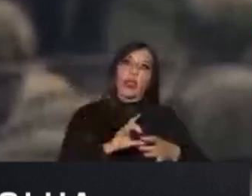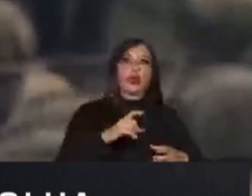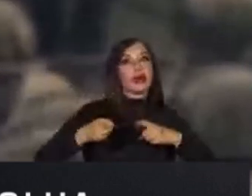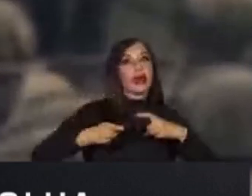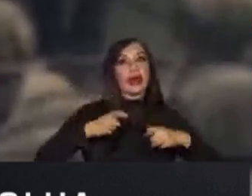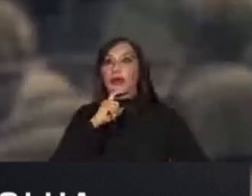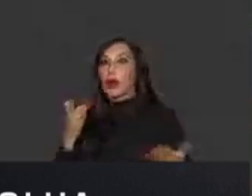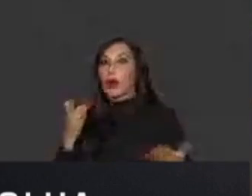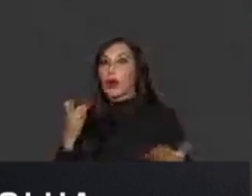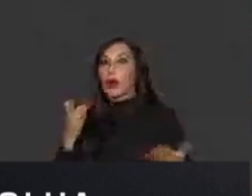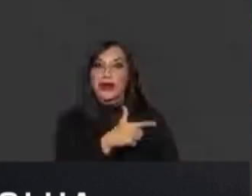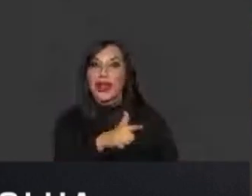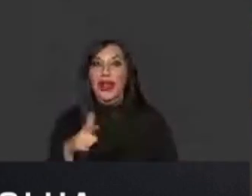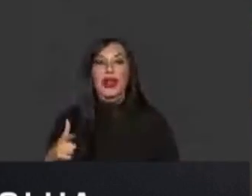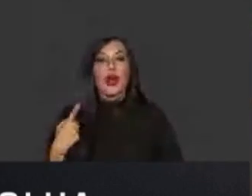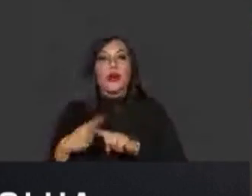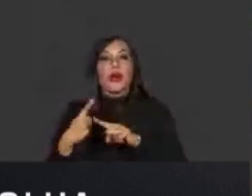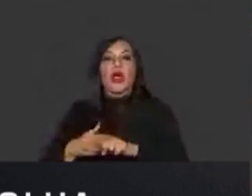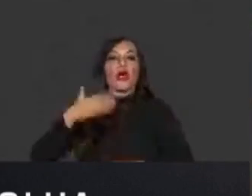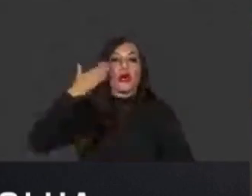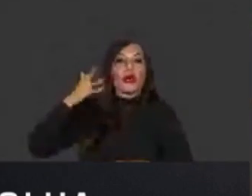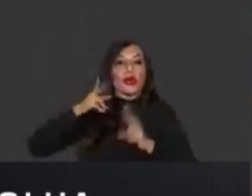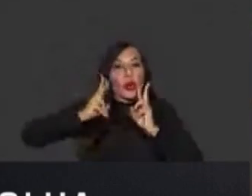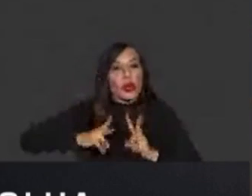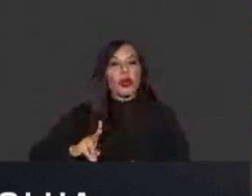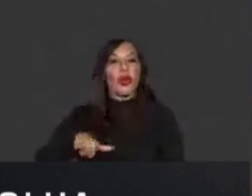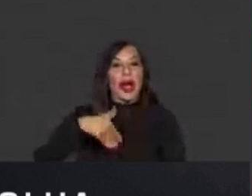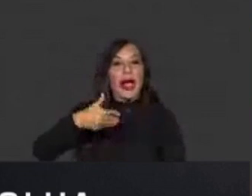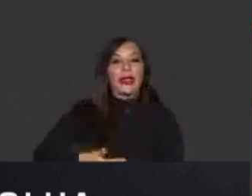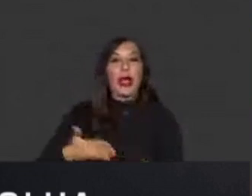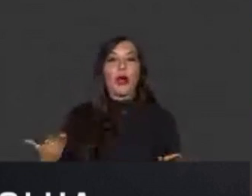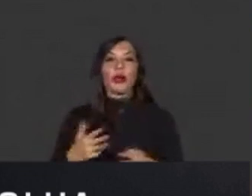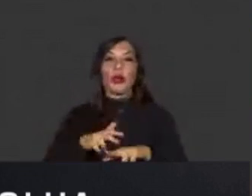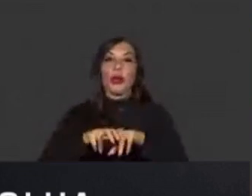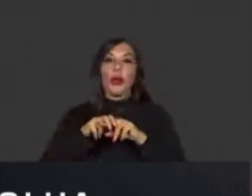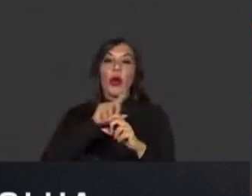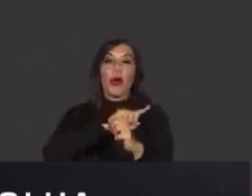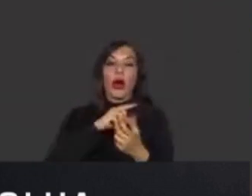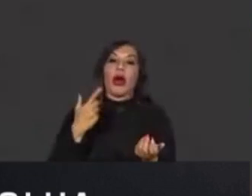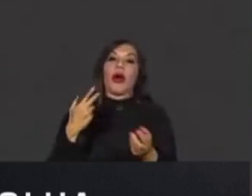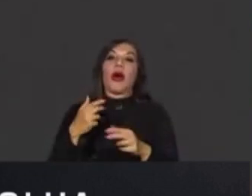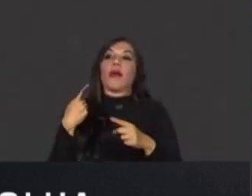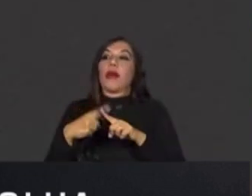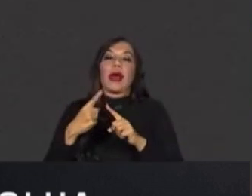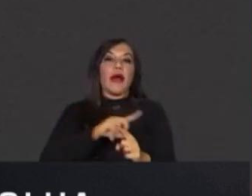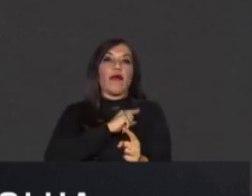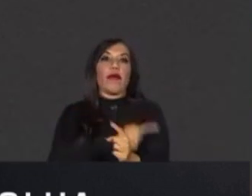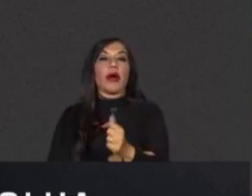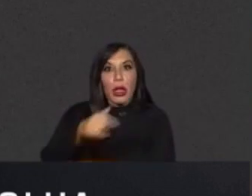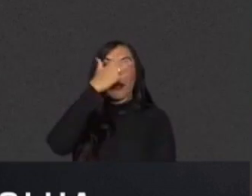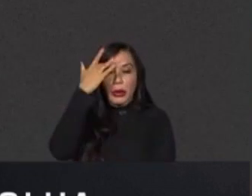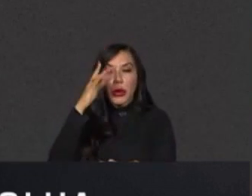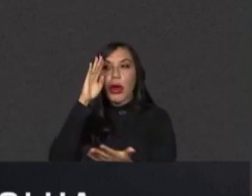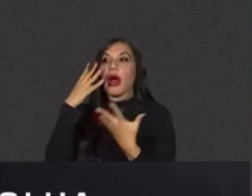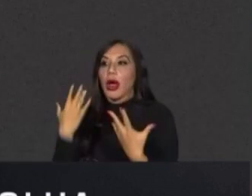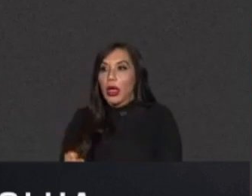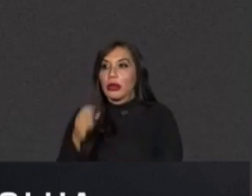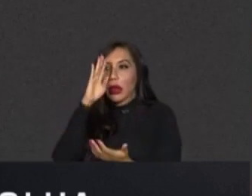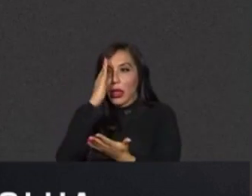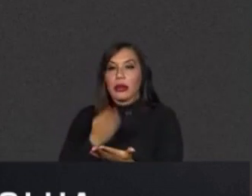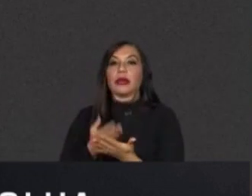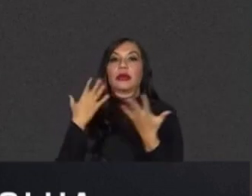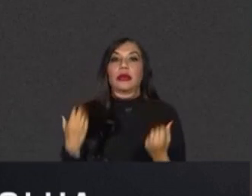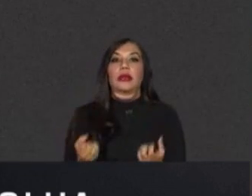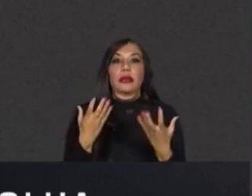mais, né? Por que que esse discurso se mantém? Por que que ele é tão forte, né, e convence tantas pessoas ainda na sociedade brasileira?